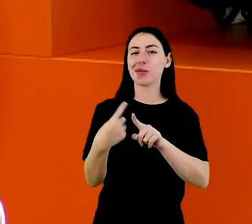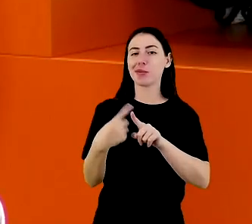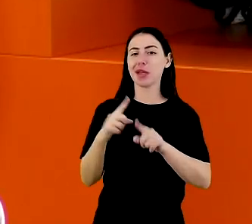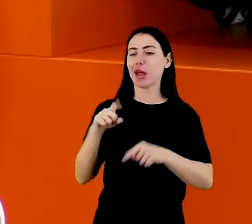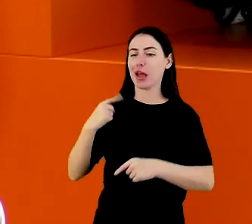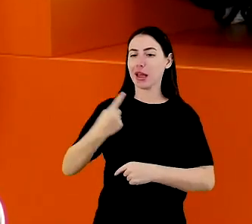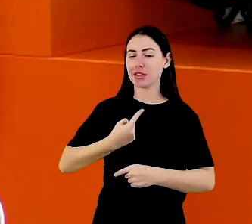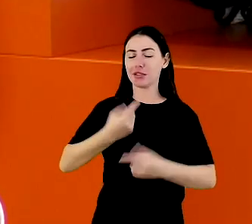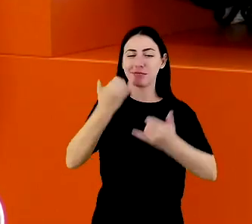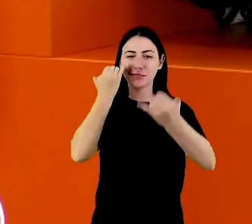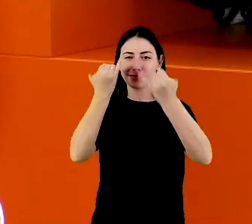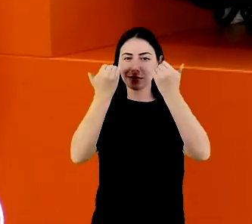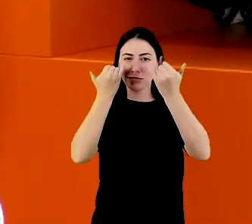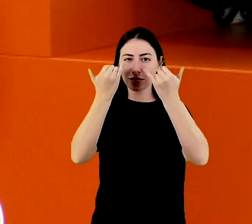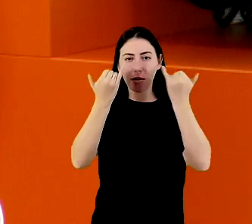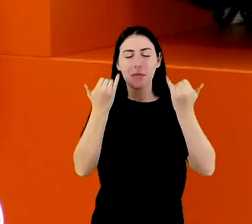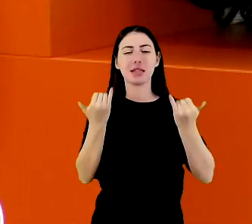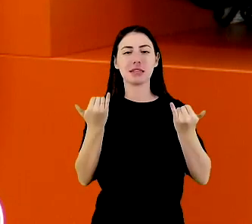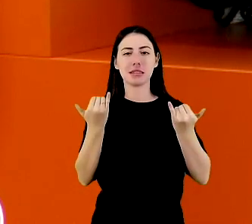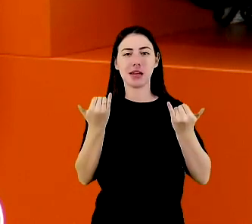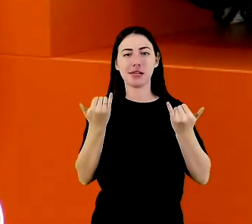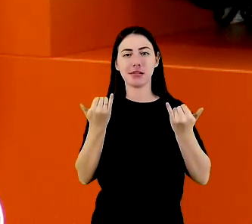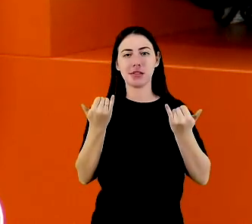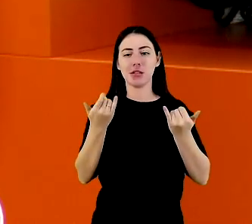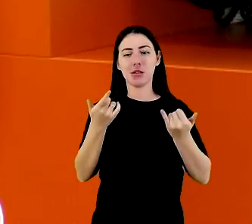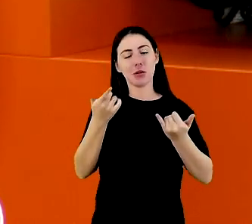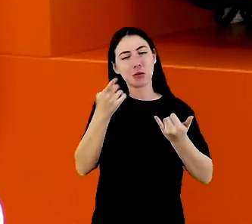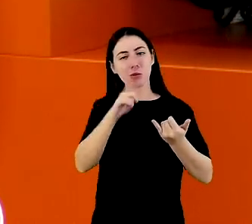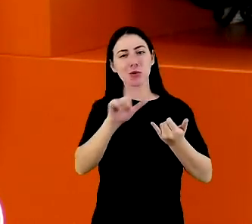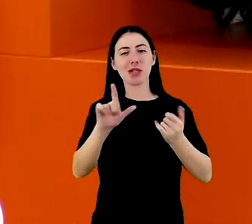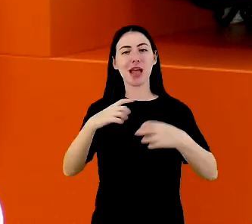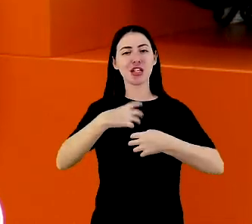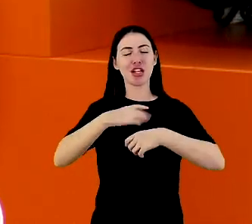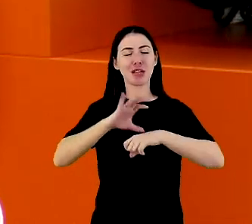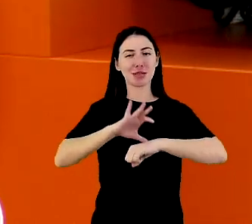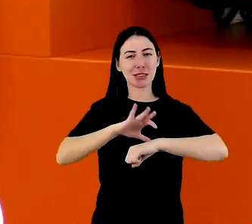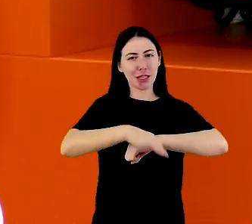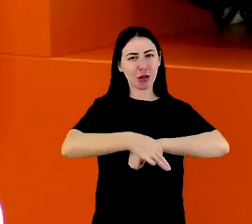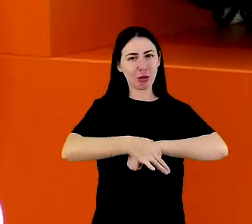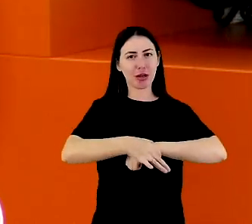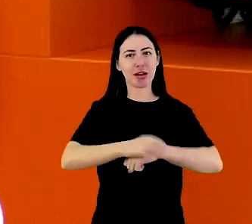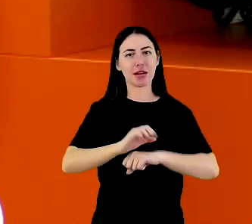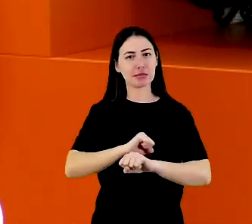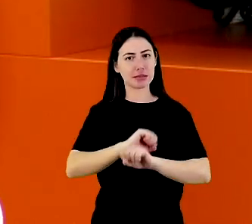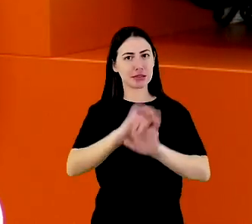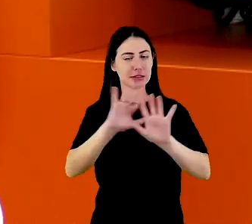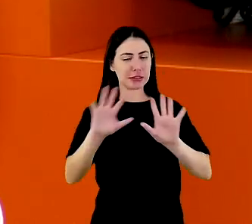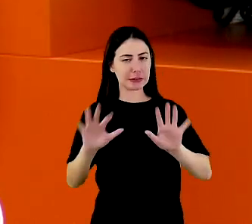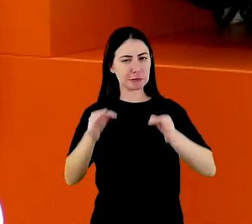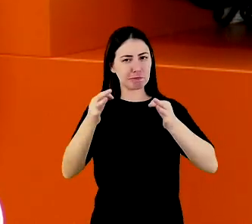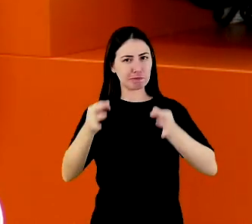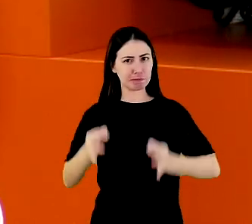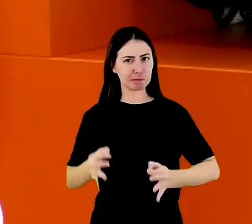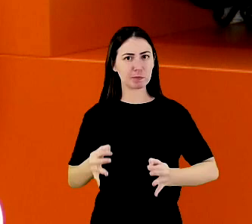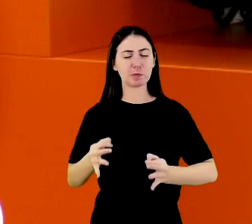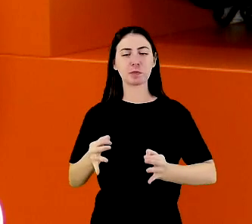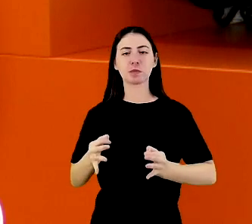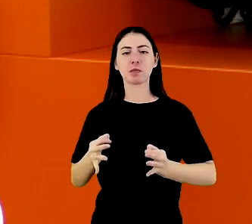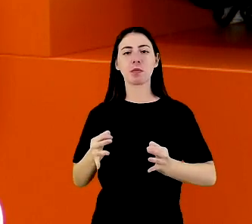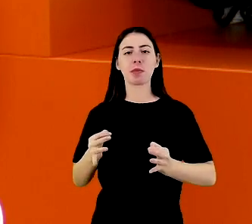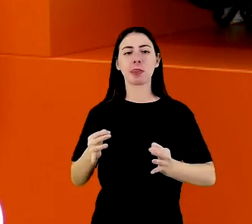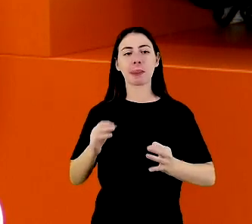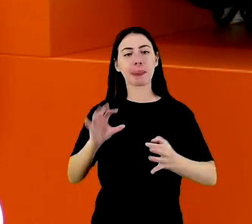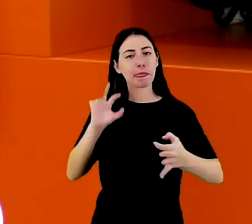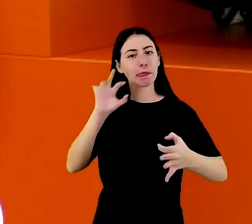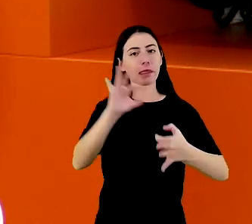informações de uma maneira confiável e fidedigna nos canais que têm contato com os nossos clientes e fornecedores, né?